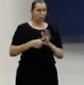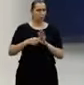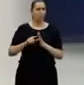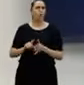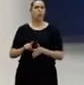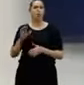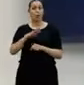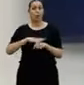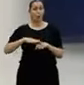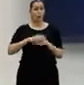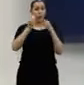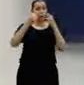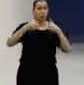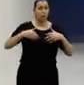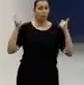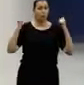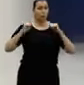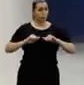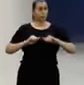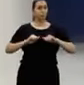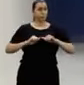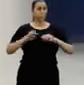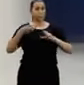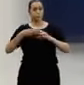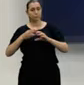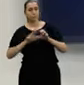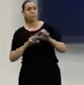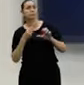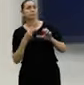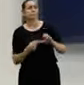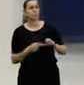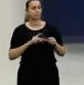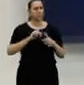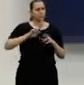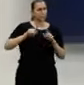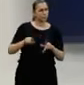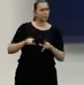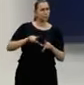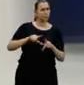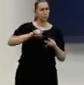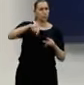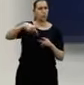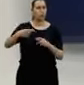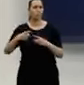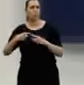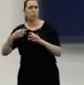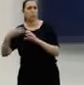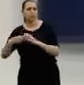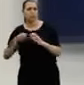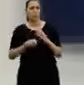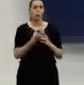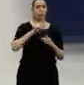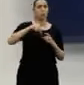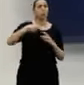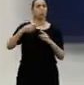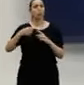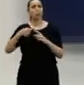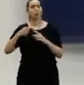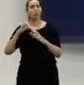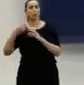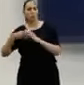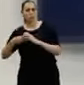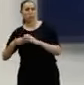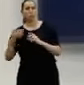antes de conversar sobre a capacidade dessas células de se diferenciarem em outros tipos celulares e por isso que elas